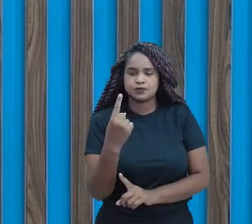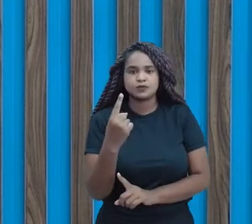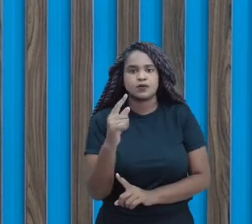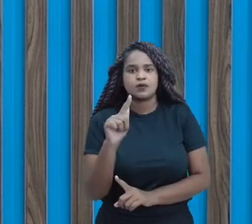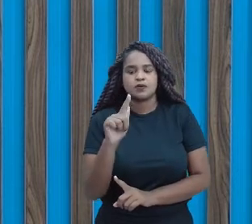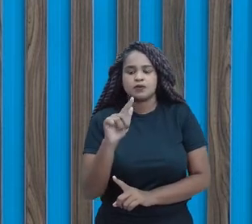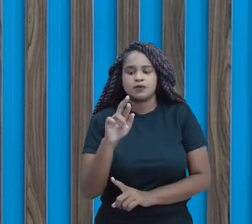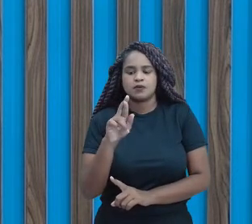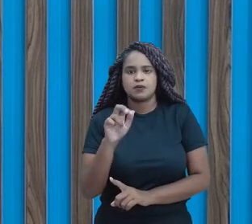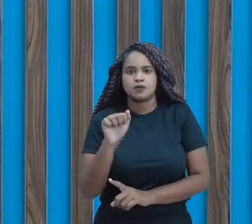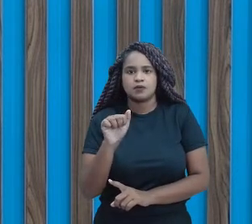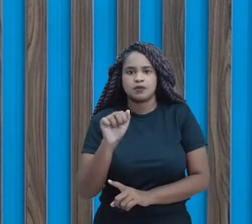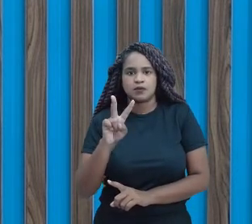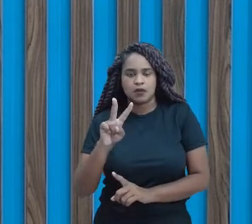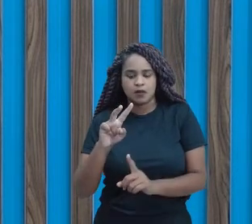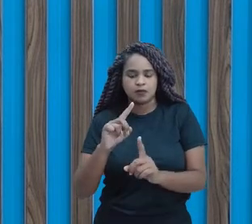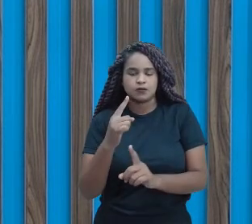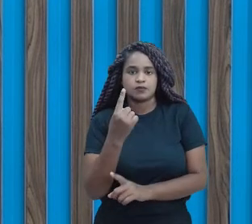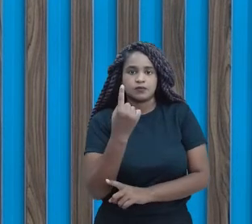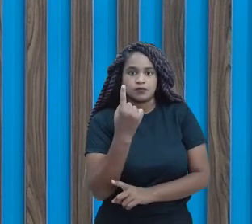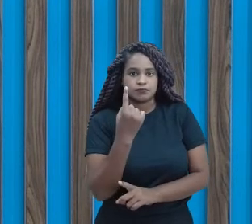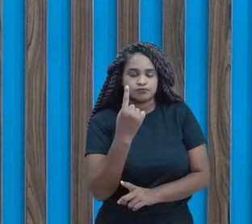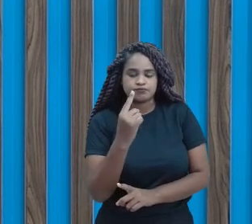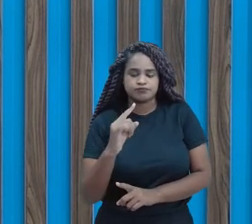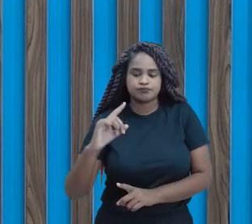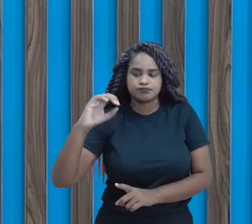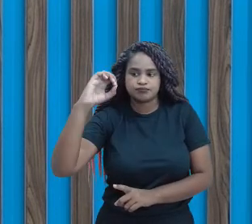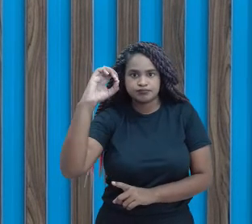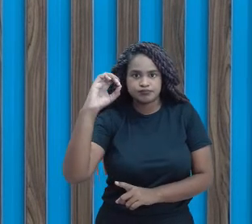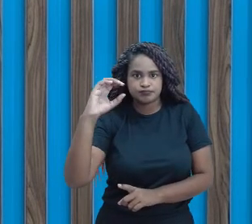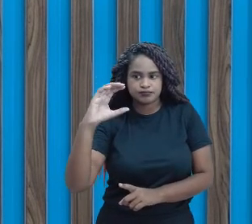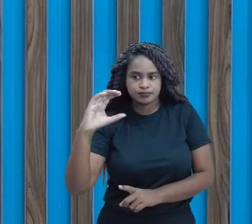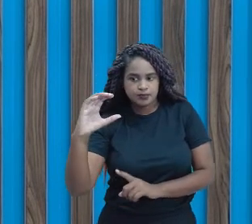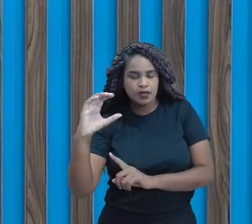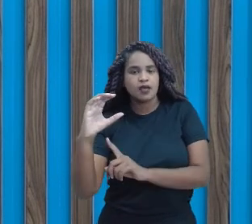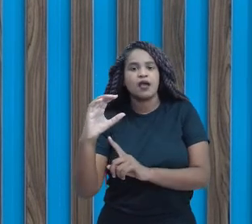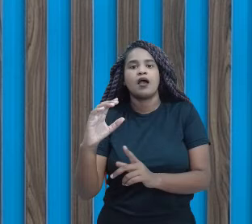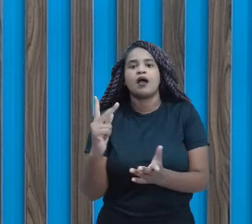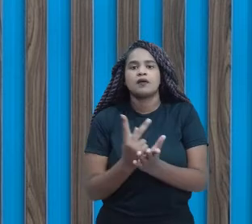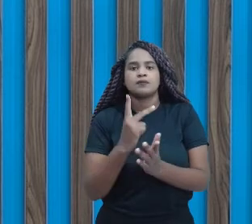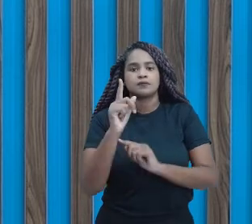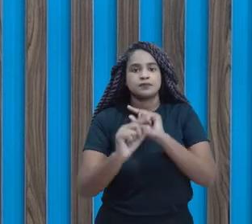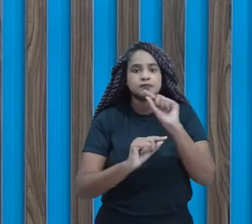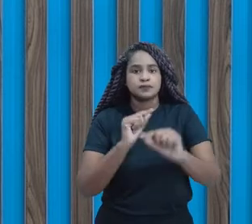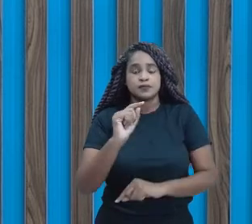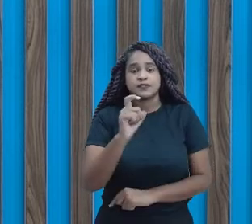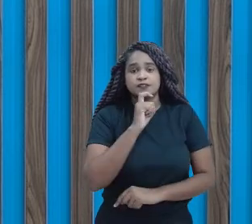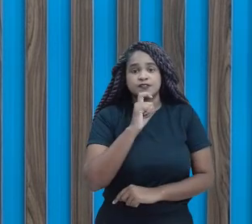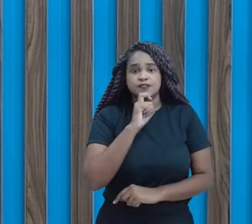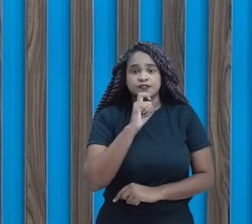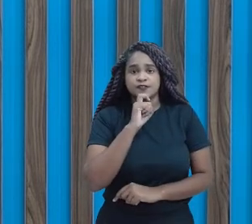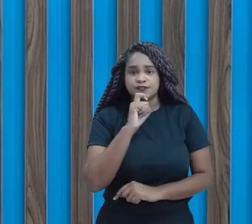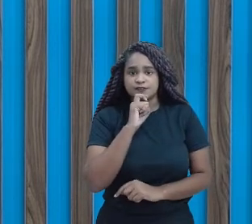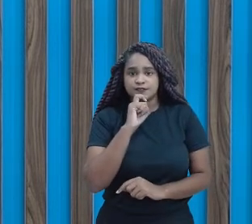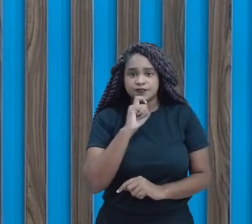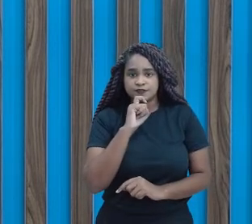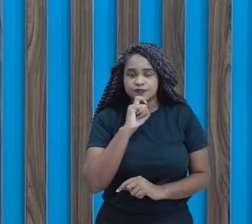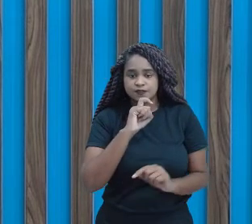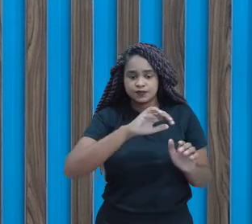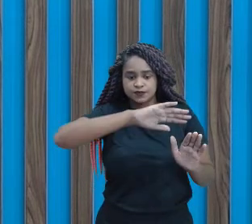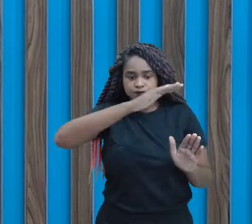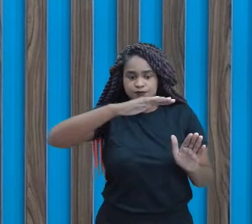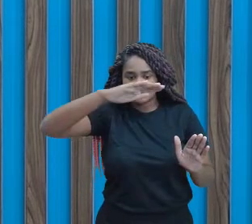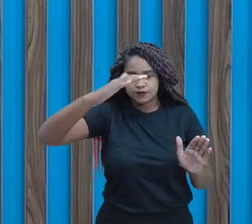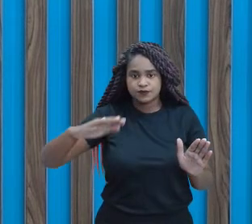acelerar o derretimento das calotas polares, né, do gelo. Então isso vai fazer com que haja